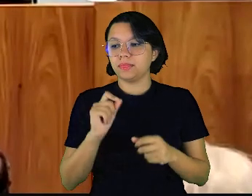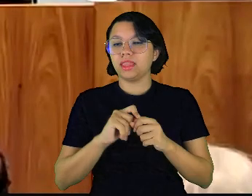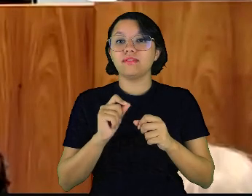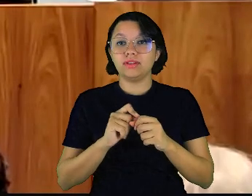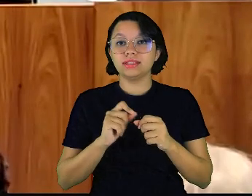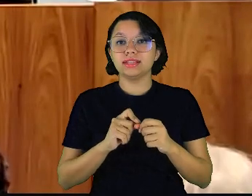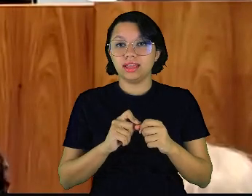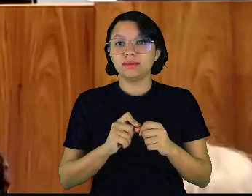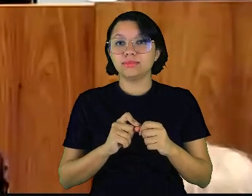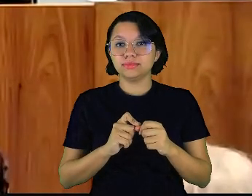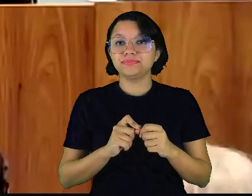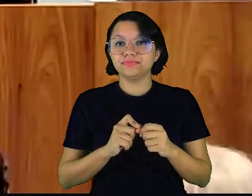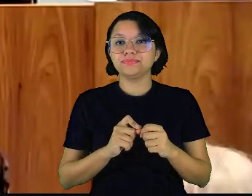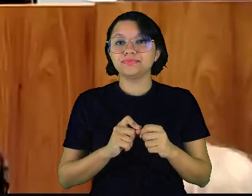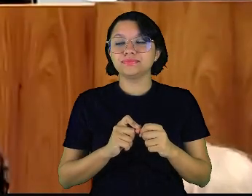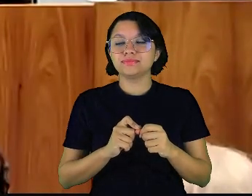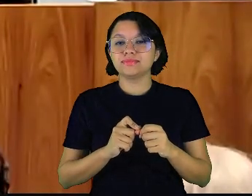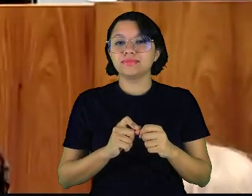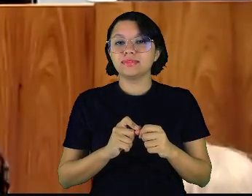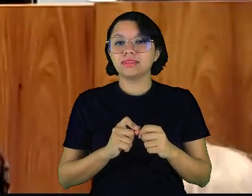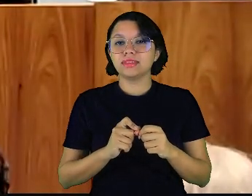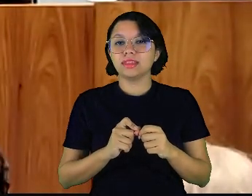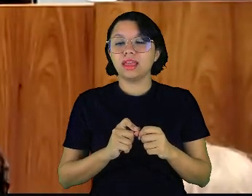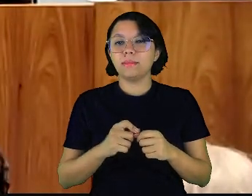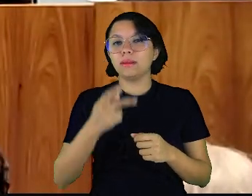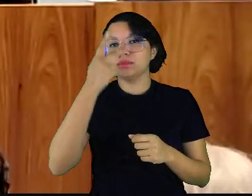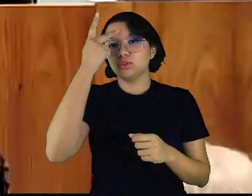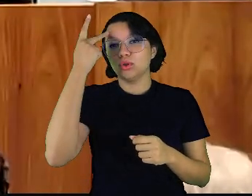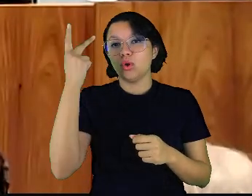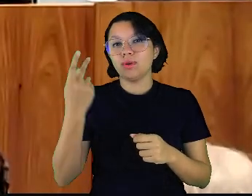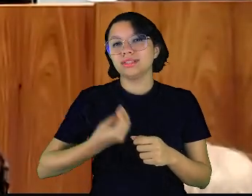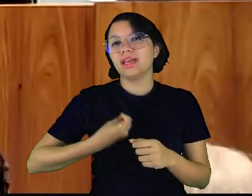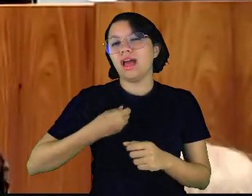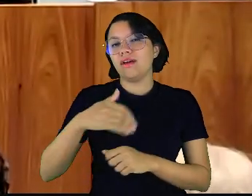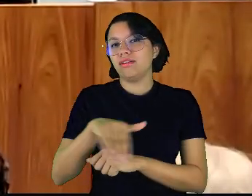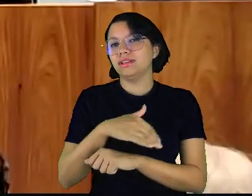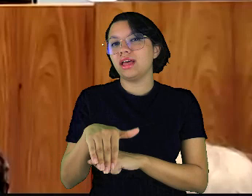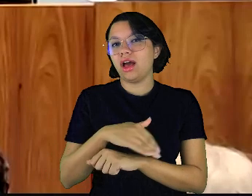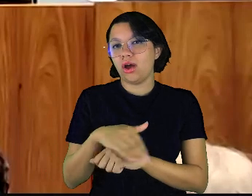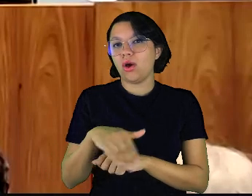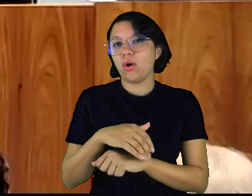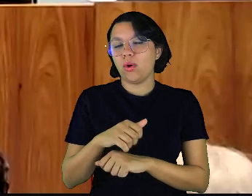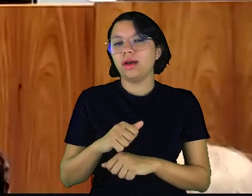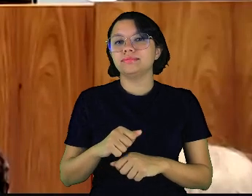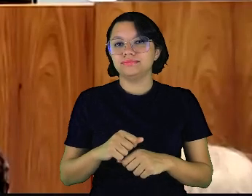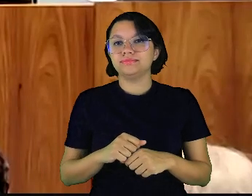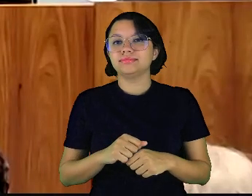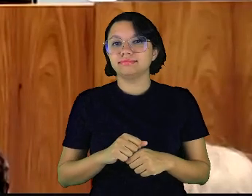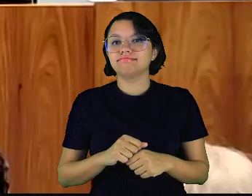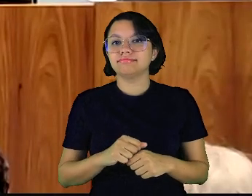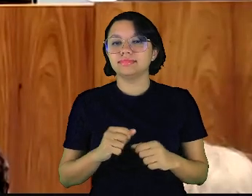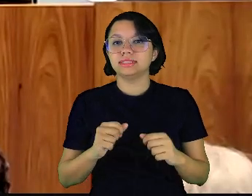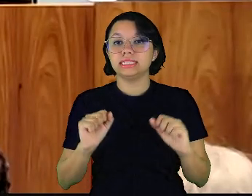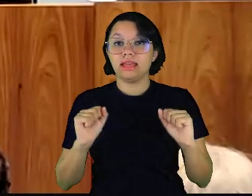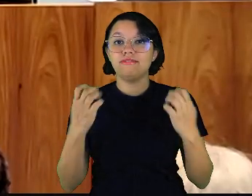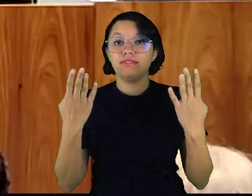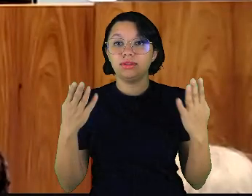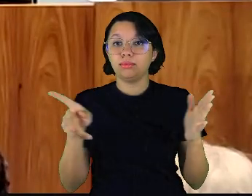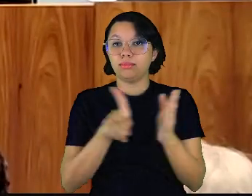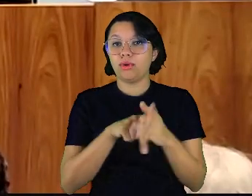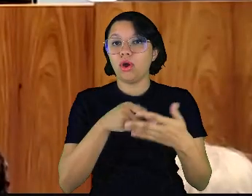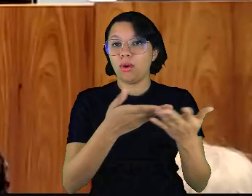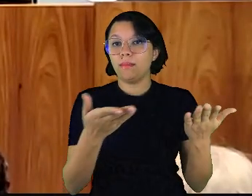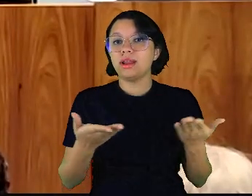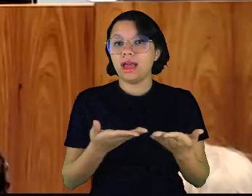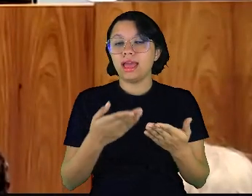esta ação tão importante para os moradores em situação de rua, para as pessoas em situação de vulnerabilidade. E